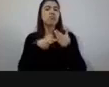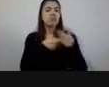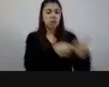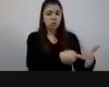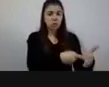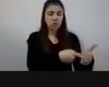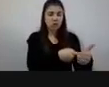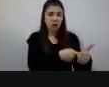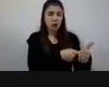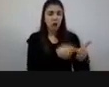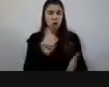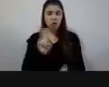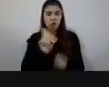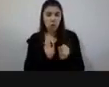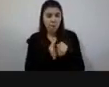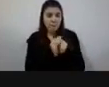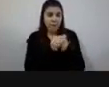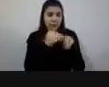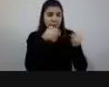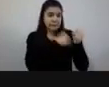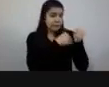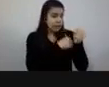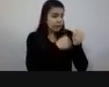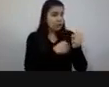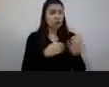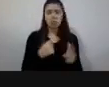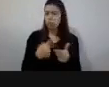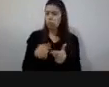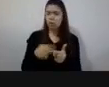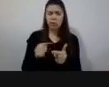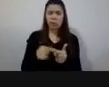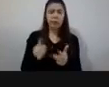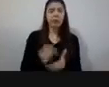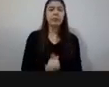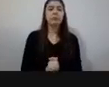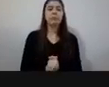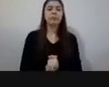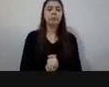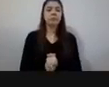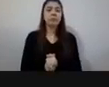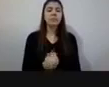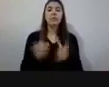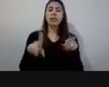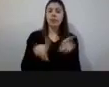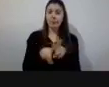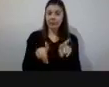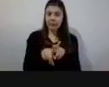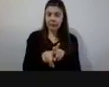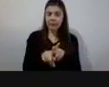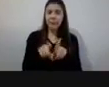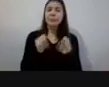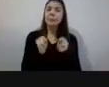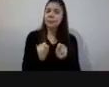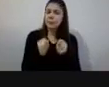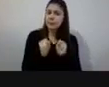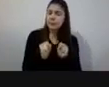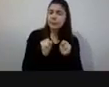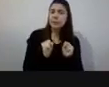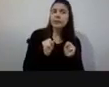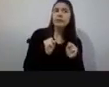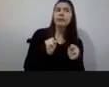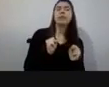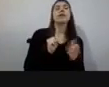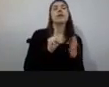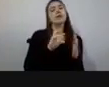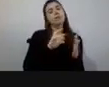são essenciais, né? Nós sempre, por exemplo, aqui na nossa realidade, investimos muito nas redes sociais, e que bom que assim o fizemos, porque